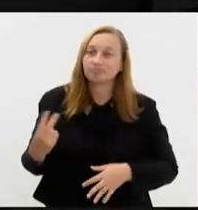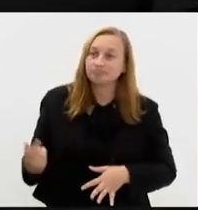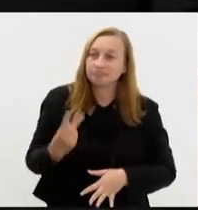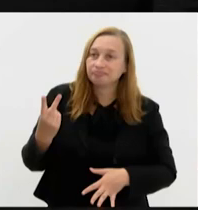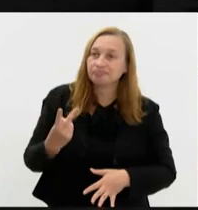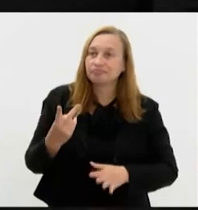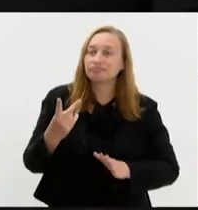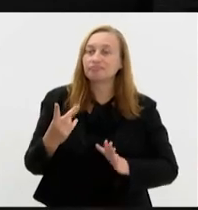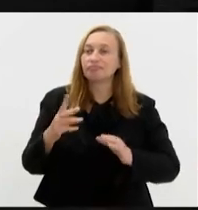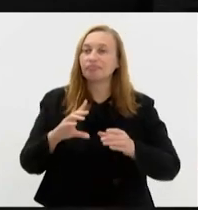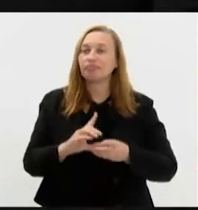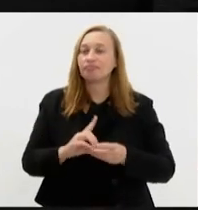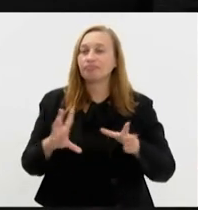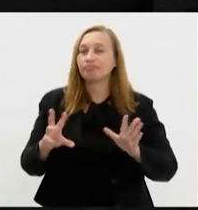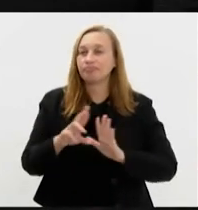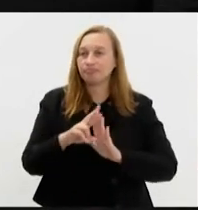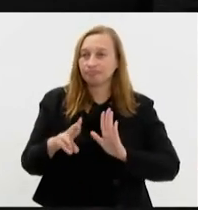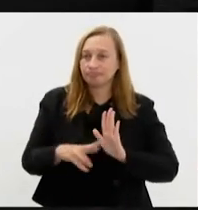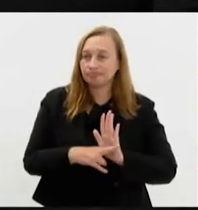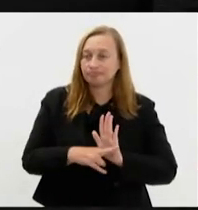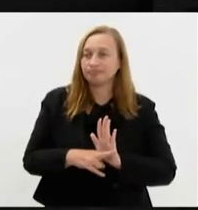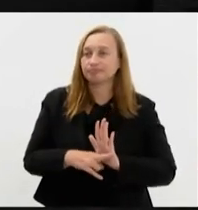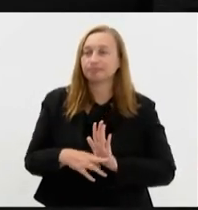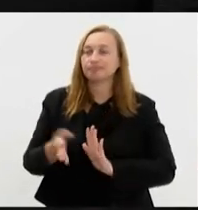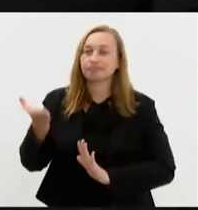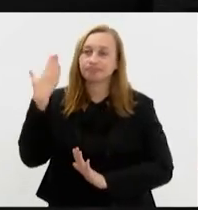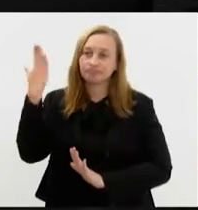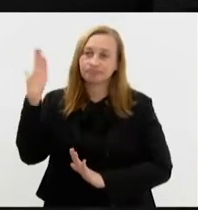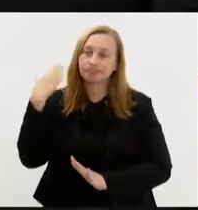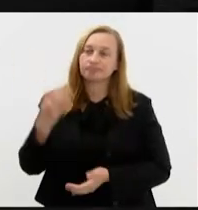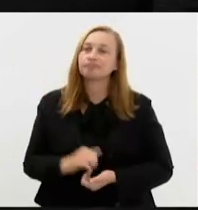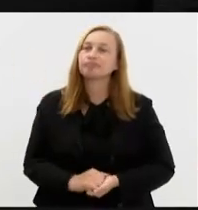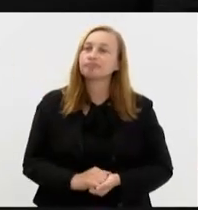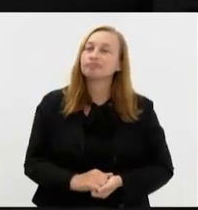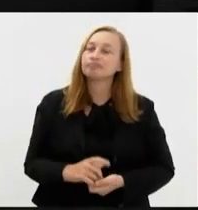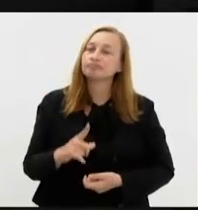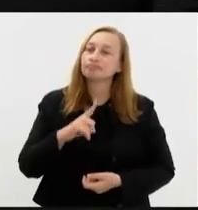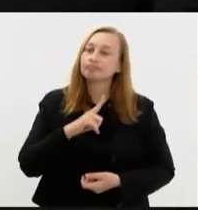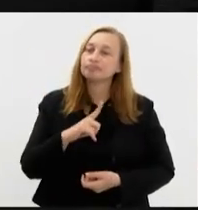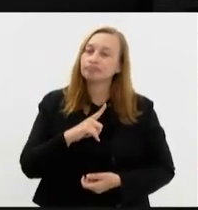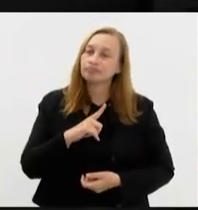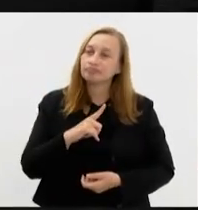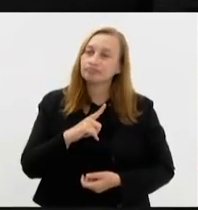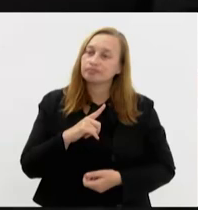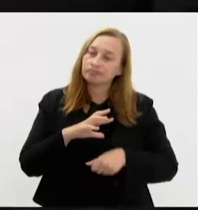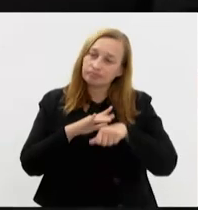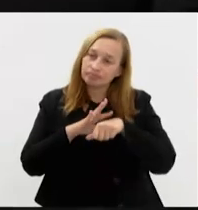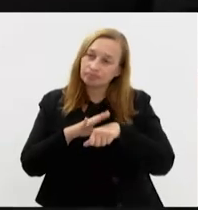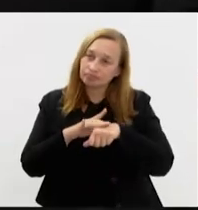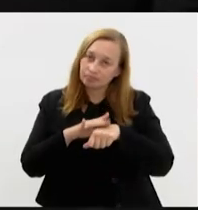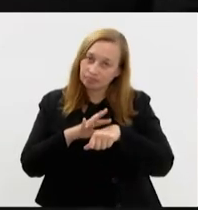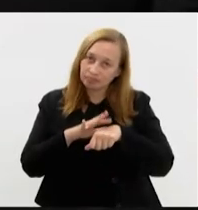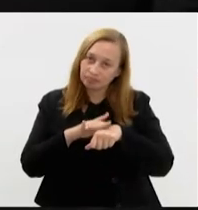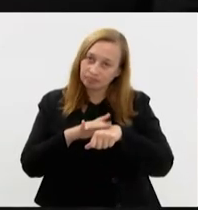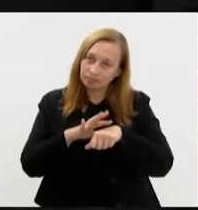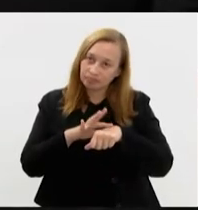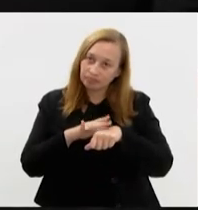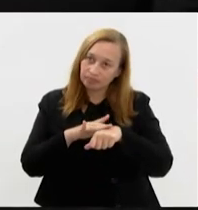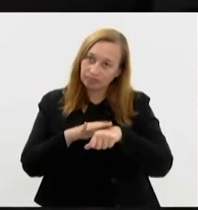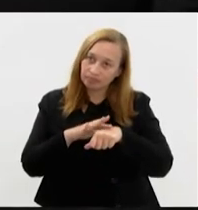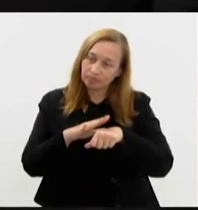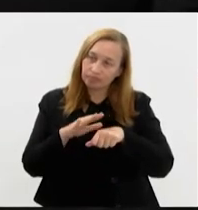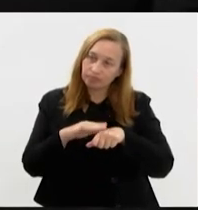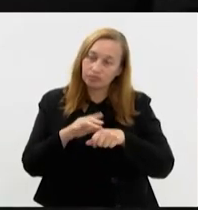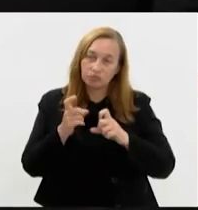democrático e da Cidadania a época e quando temos uma doença o médico por vezes nos indica